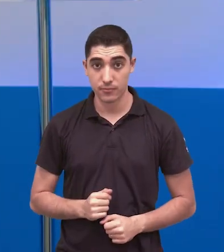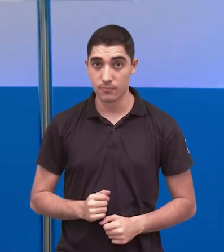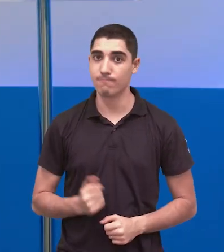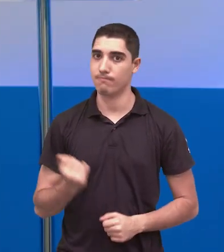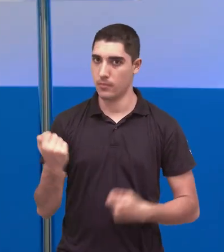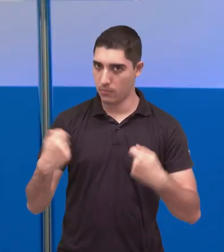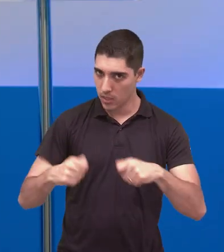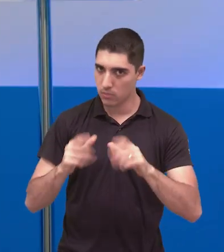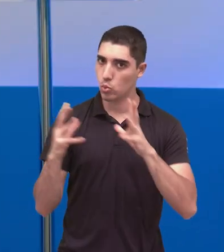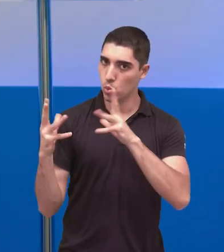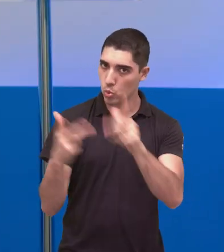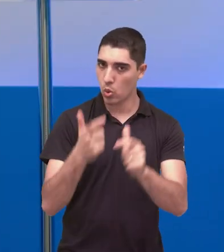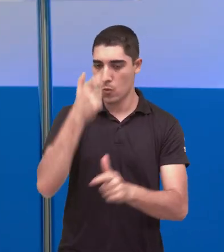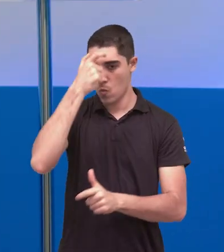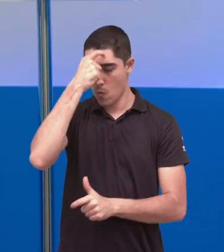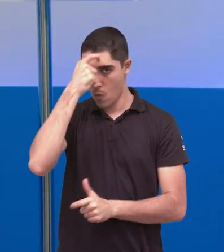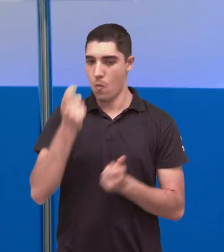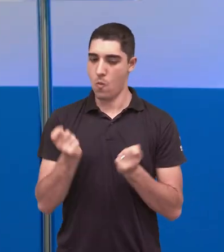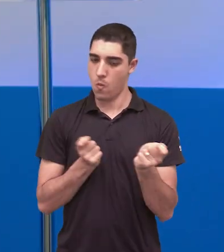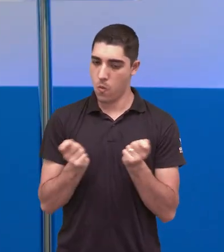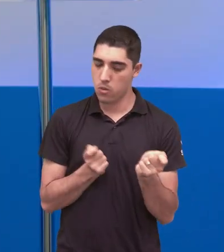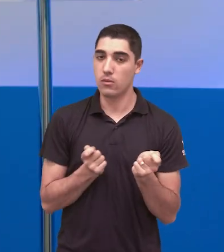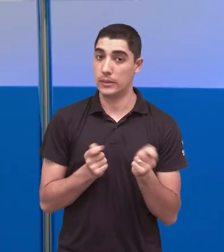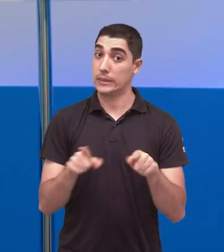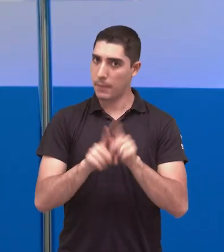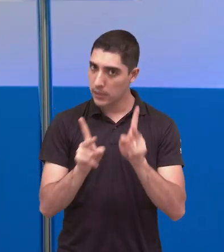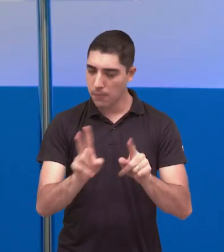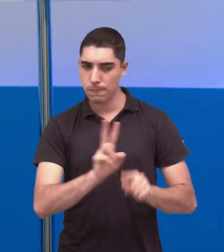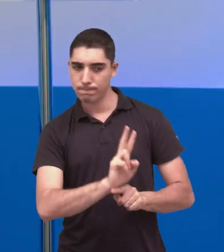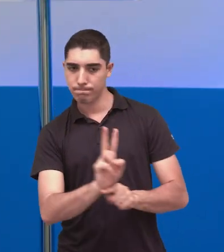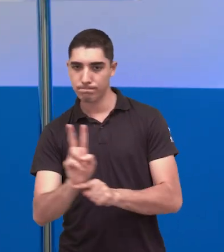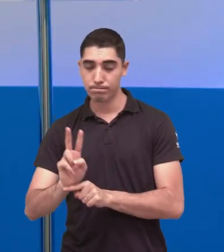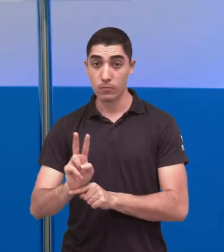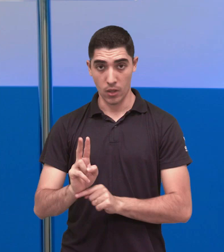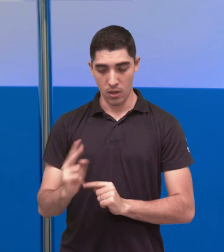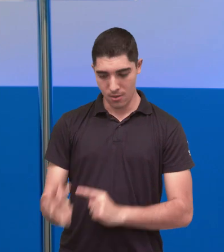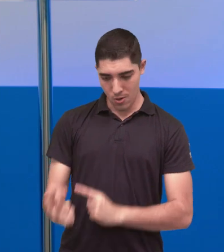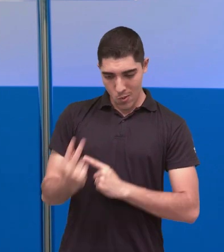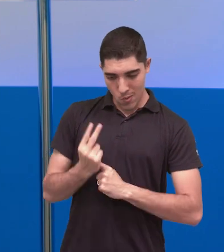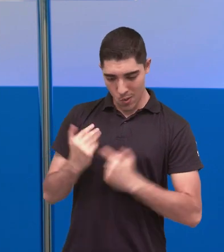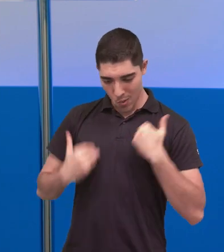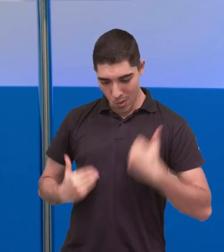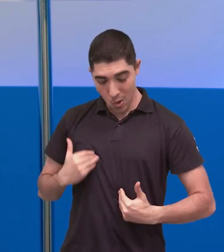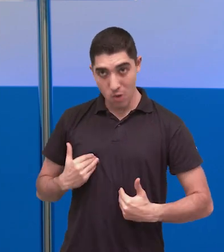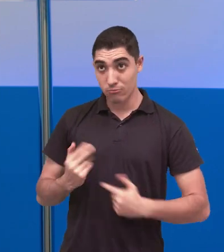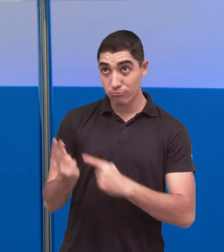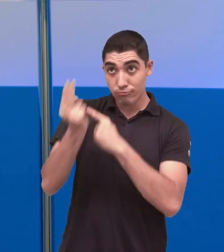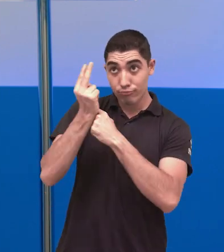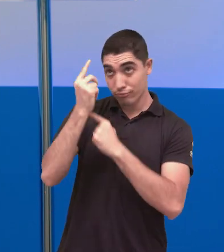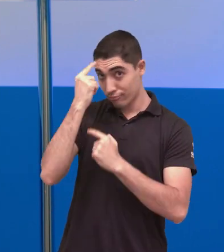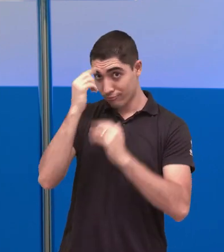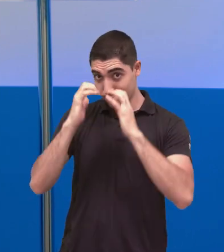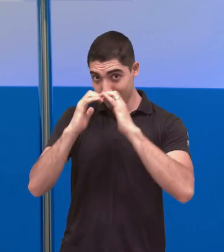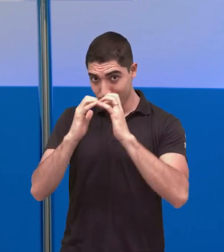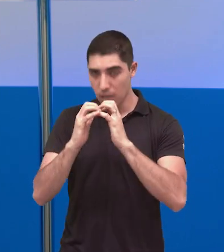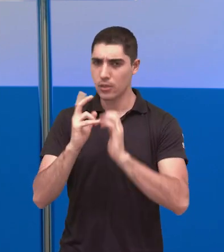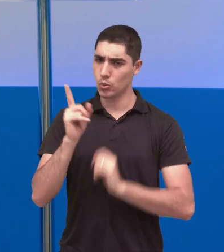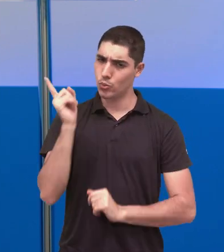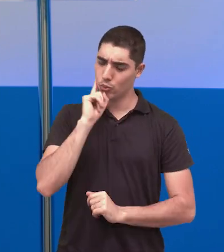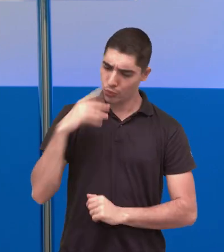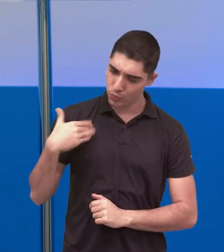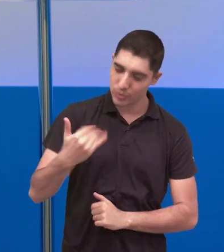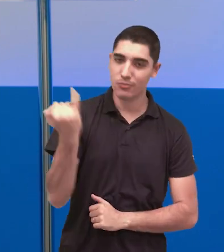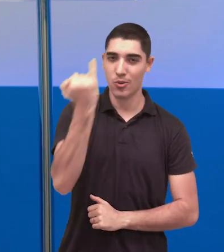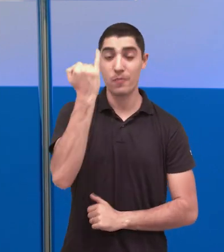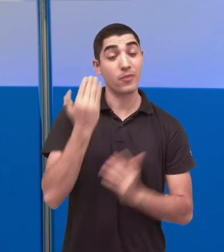é preciso consciência, controle e também fiscalização. Cuidar do corpo e da mente é um exercício diário, né, de